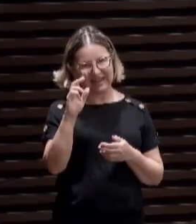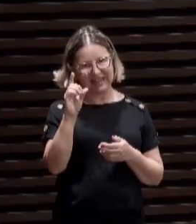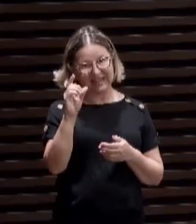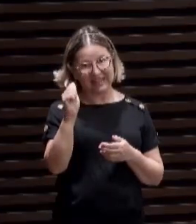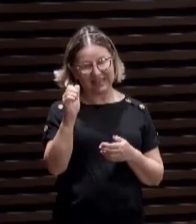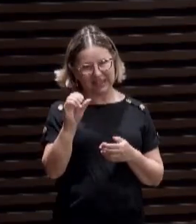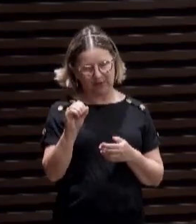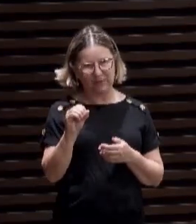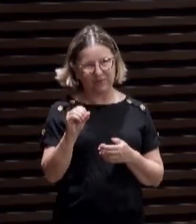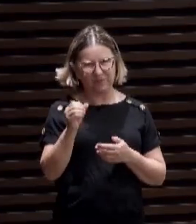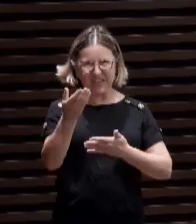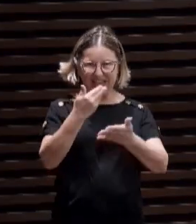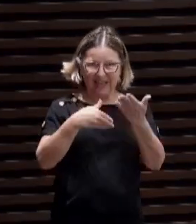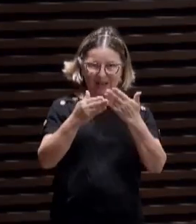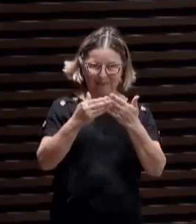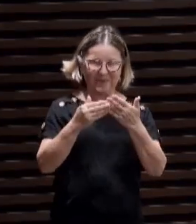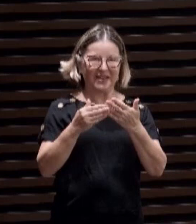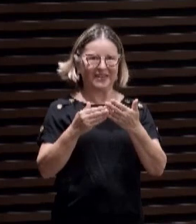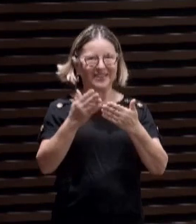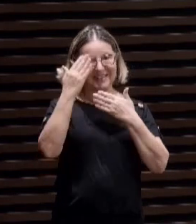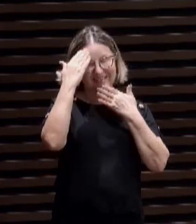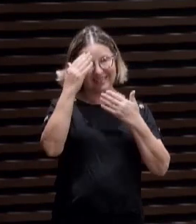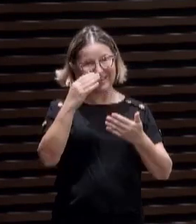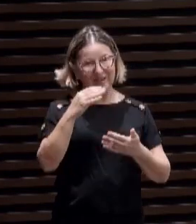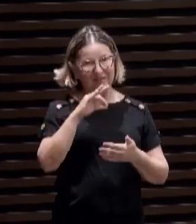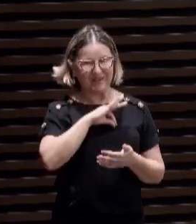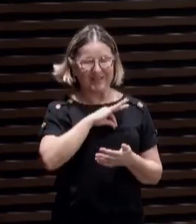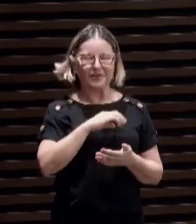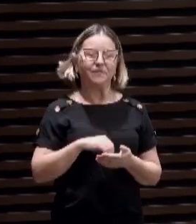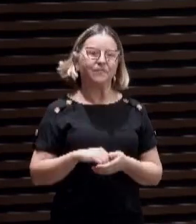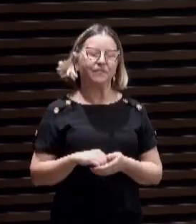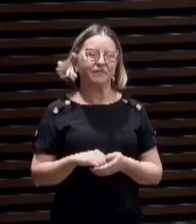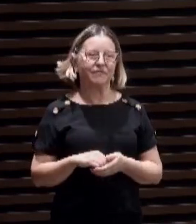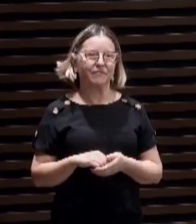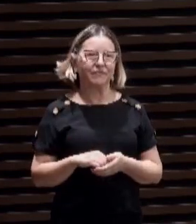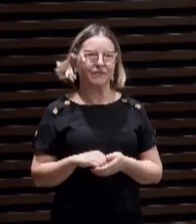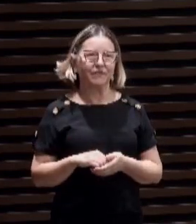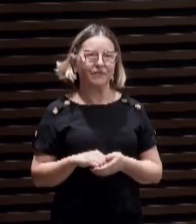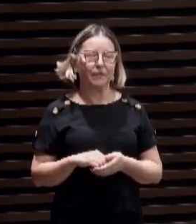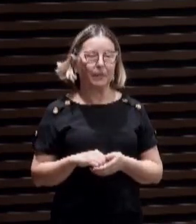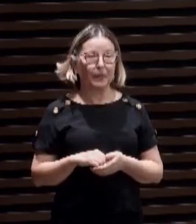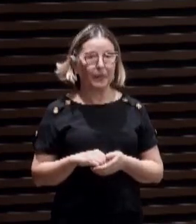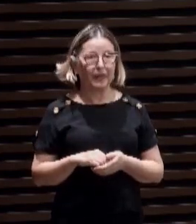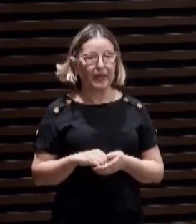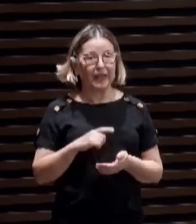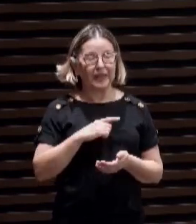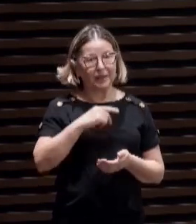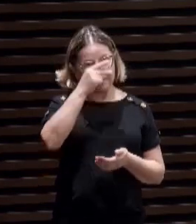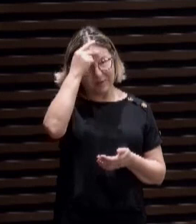Alguém pode pensar que fazer algo para Deus pode lhe render uma recompensa no céu. Por isso aquela minha pergunta